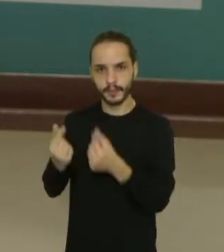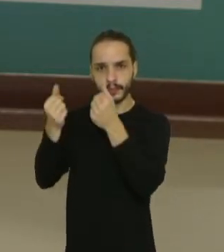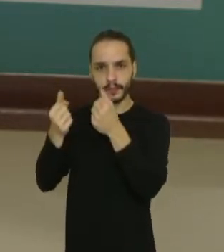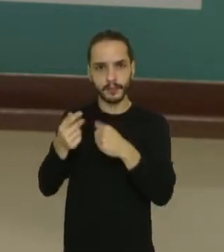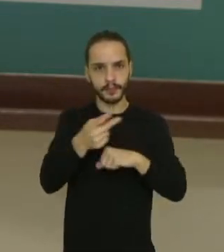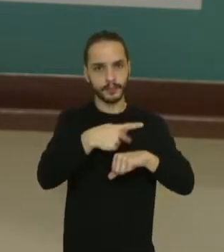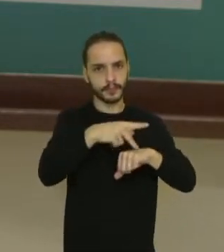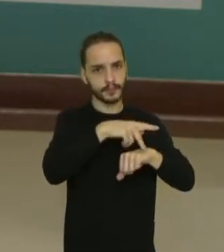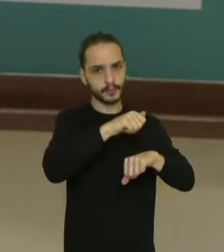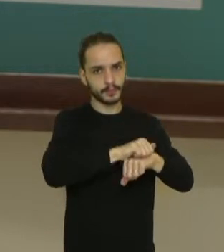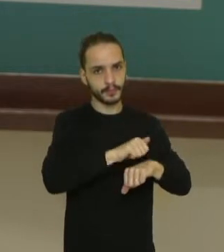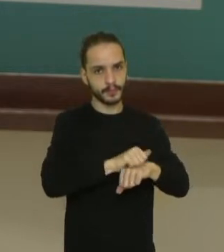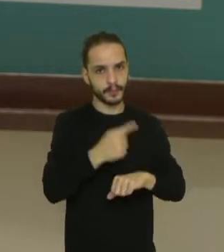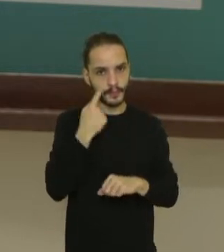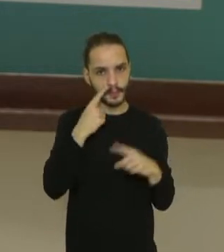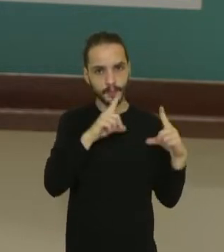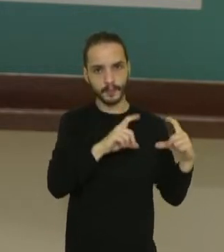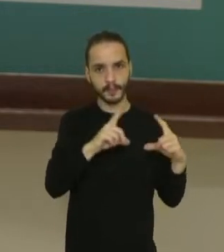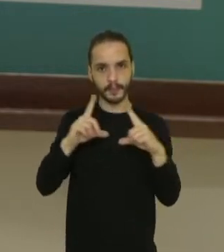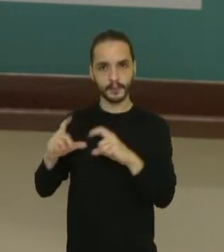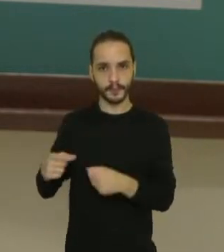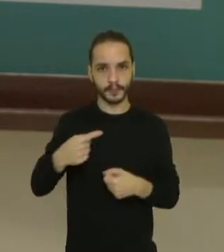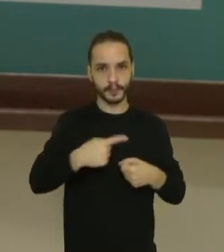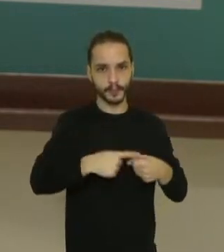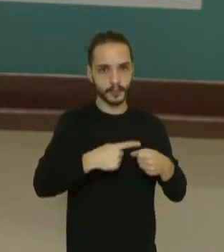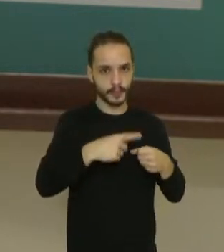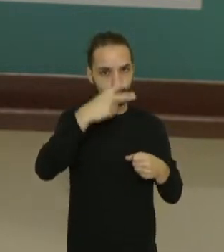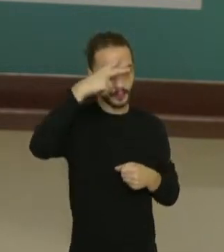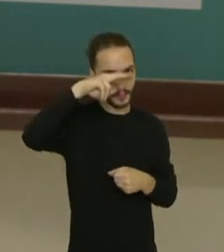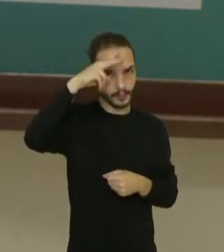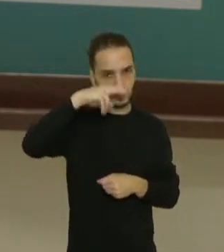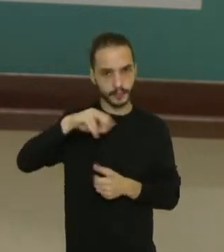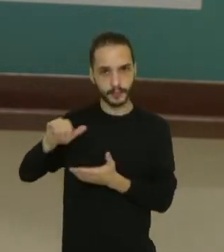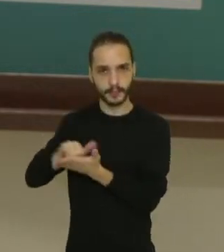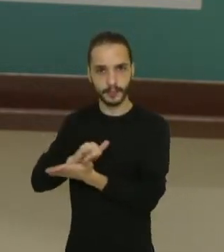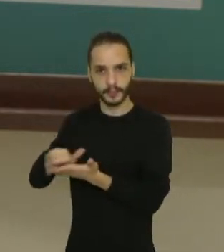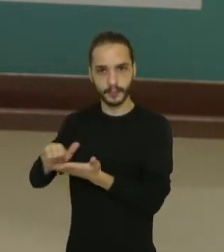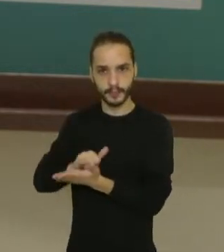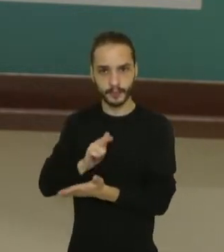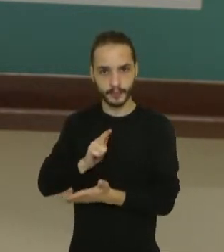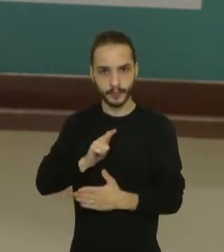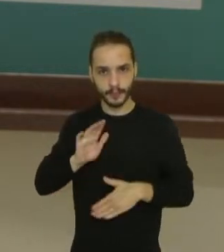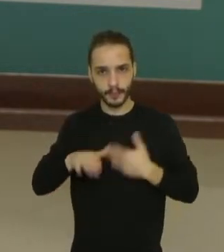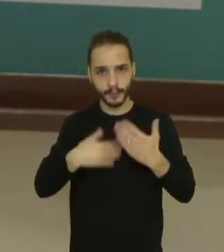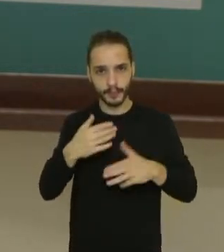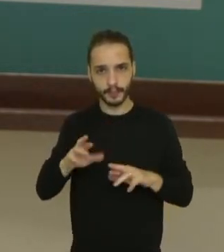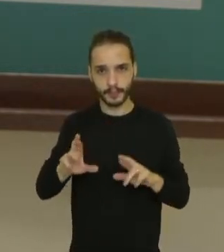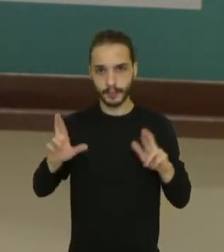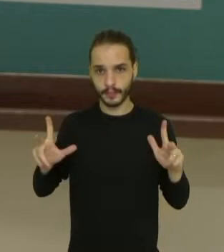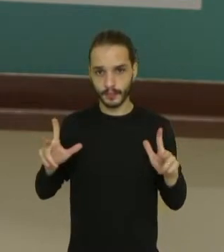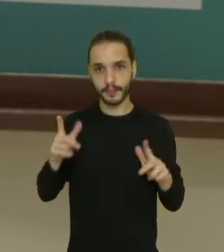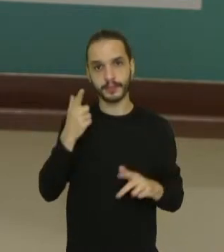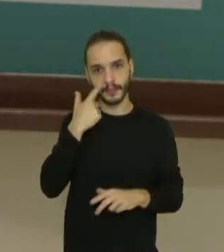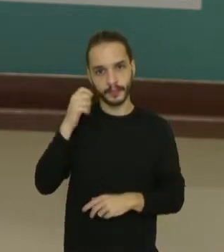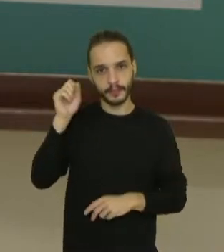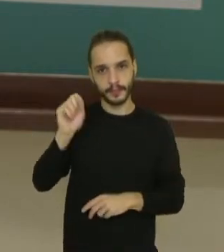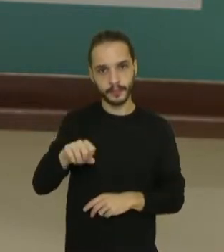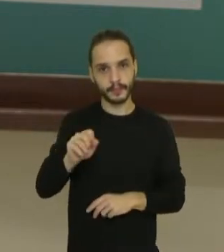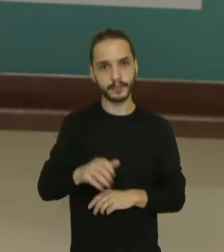duas fotografias mostrando aqui então a cidade do México e a cidade de Nova York. Teve processos diferentes? Nós vamos ver que sim,